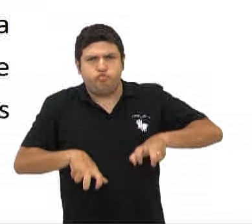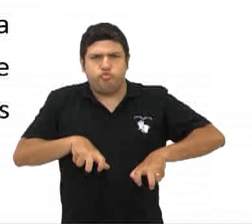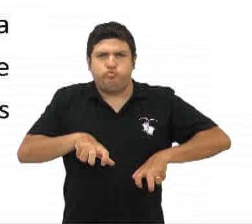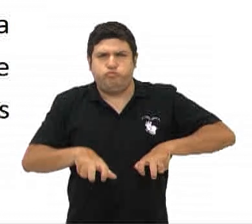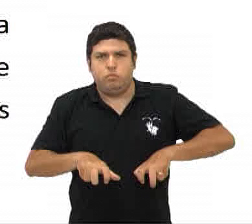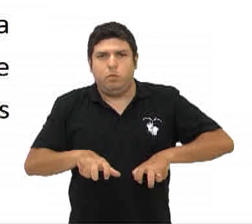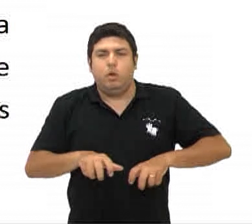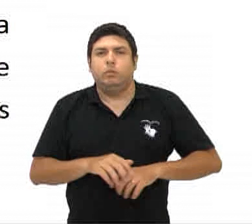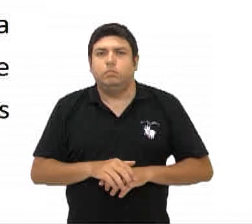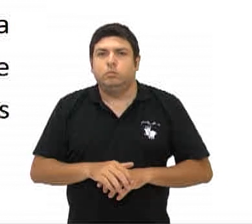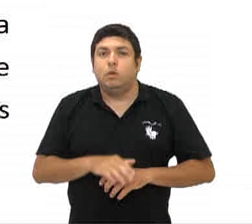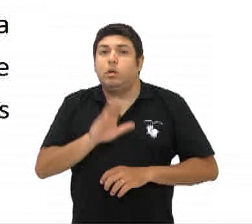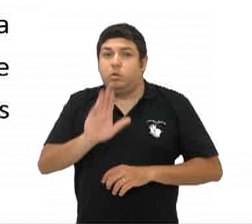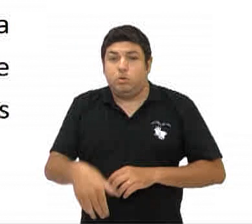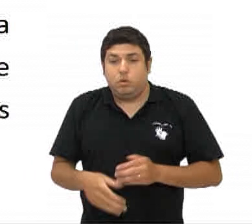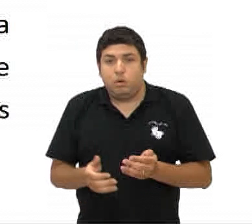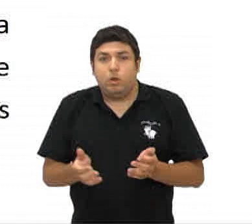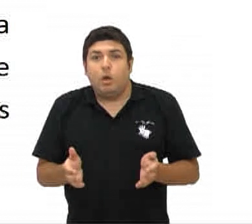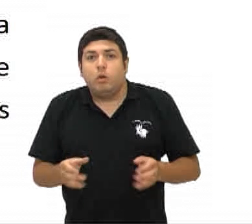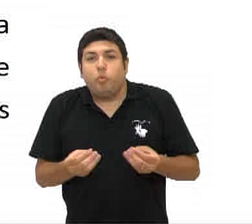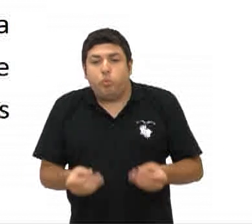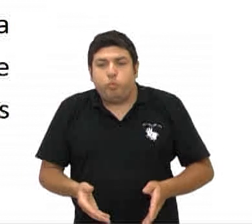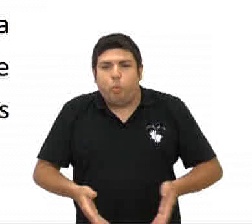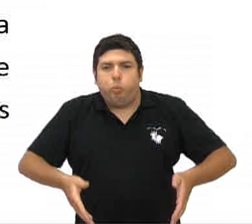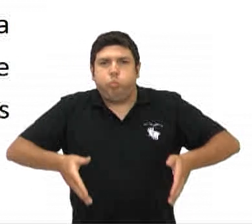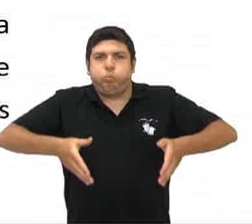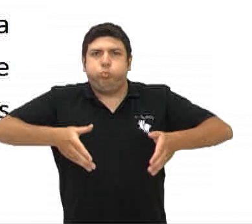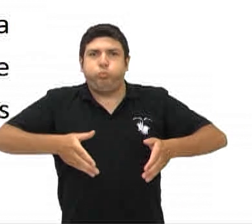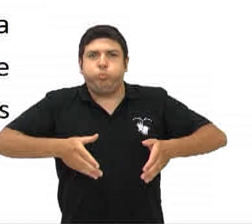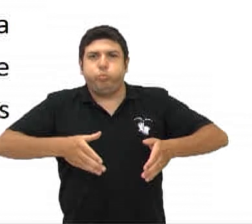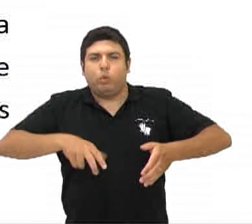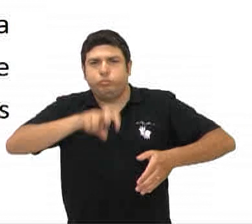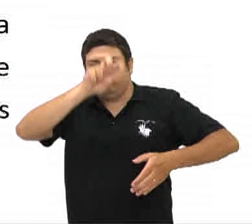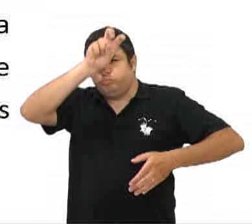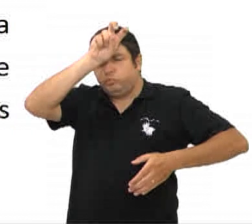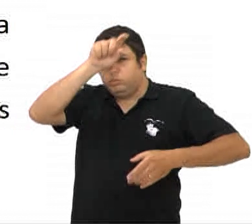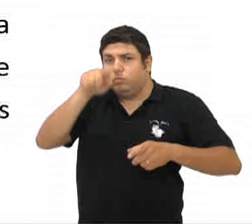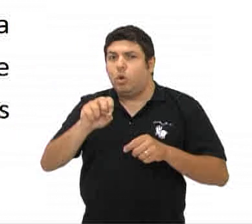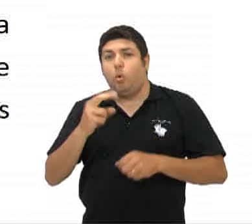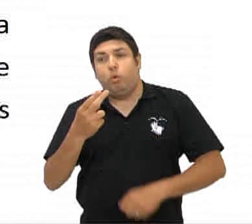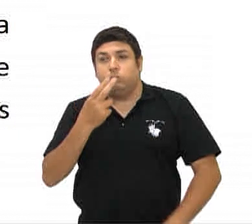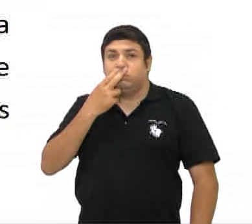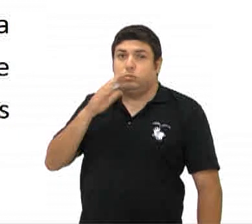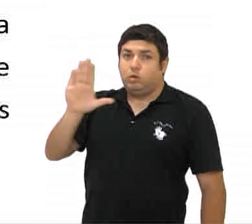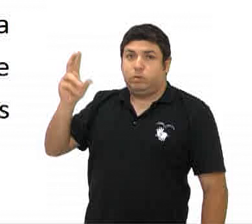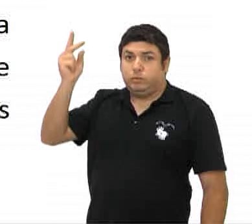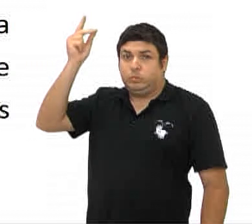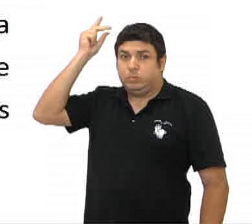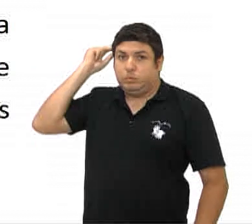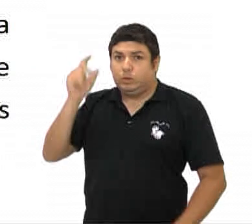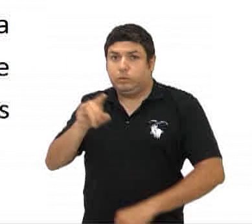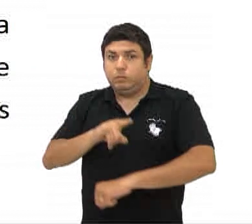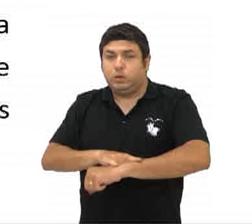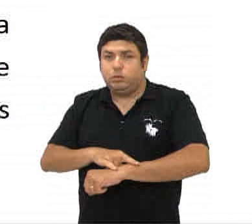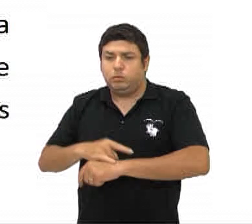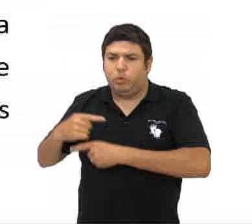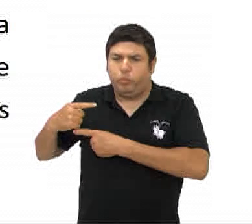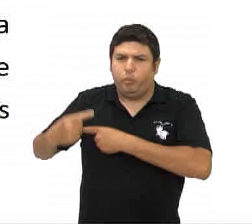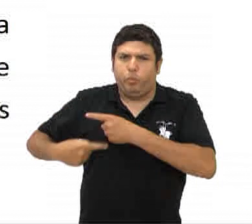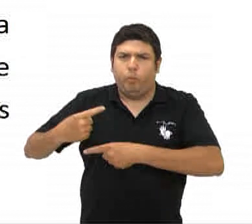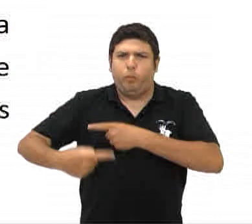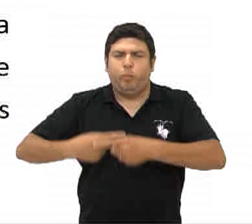tenha alimentado a banheira da Cleópatra ou a privada do Hitler. Até o nosso xixi, eventualmente, volta para as nossas bocas na forma de água